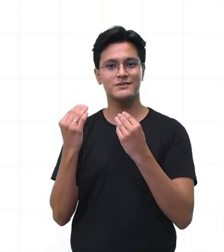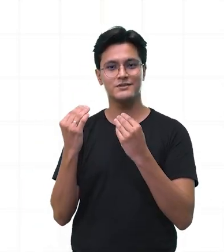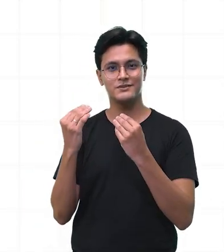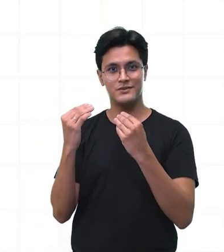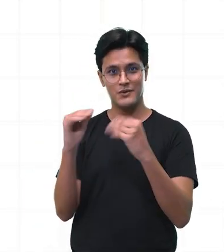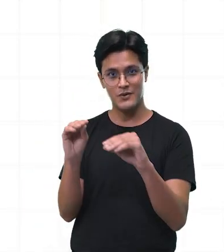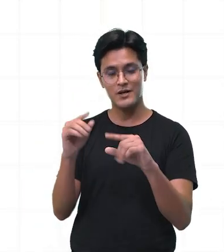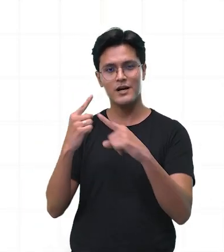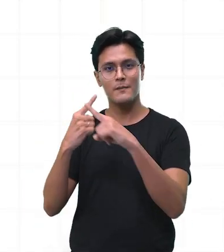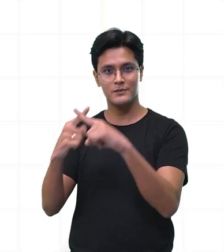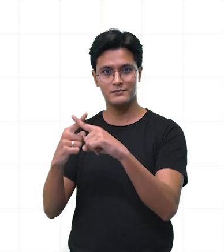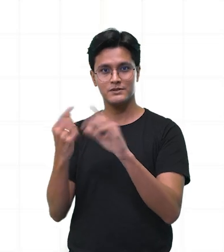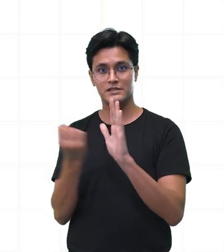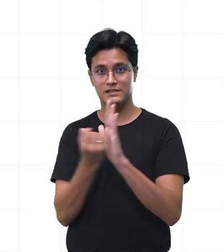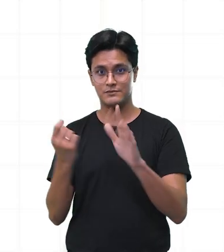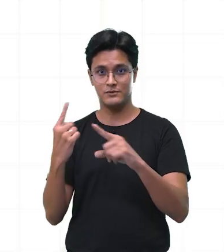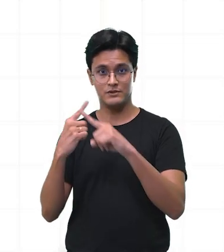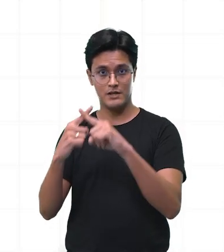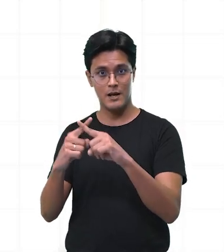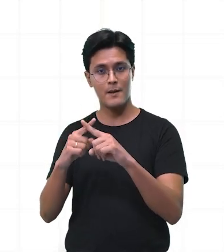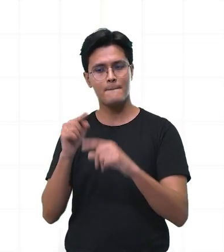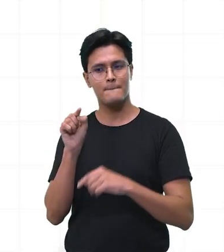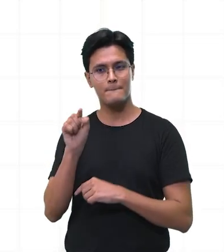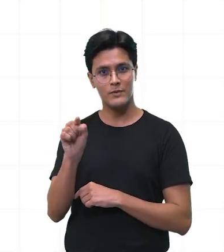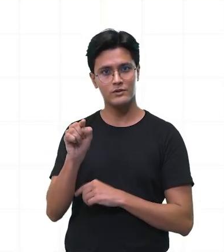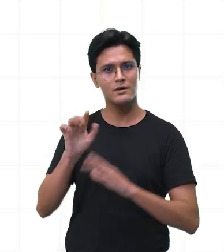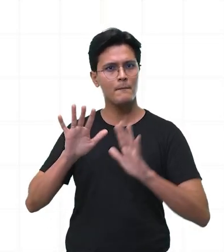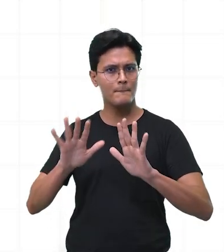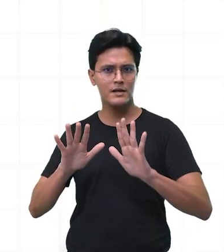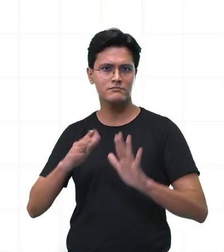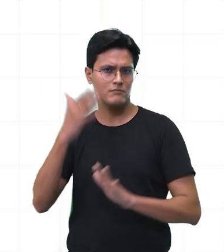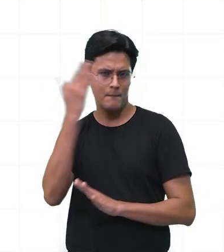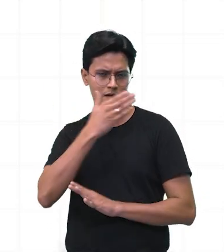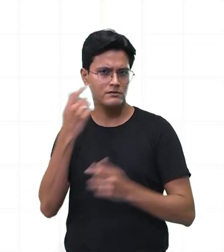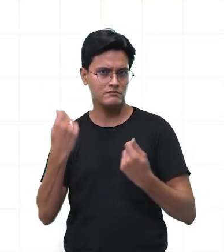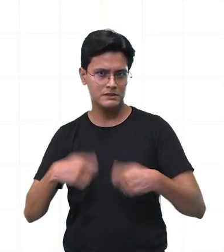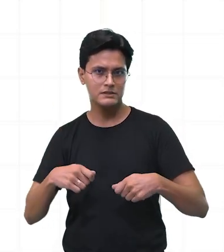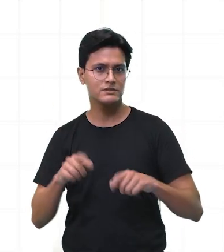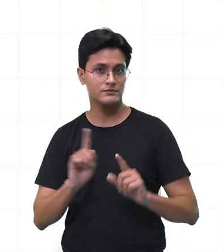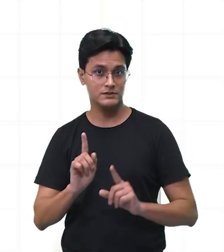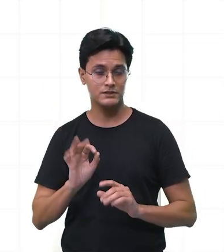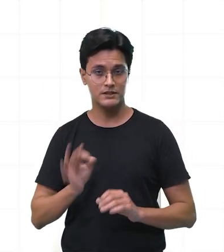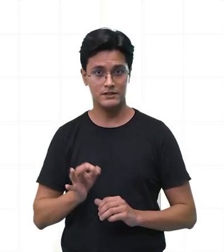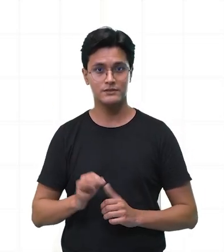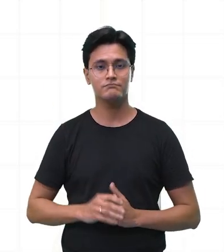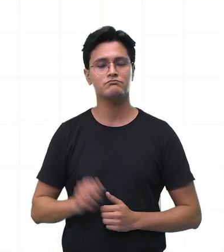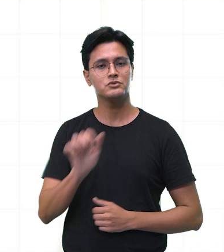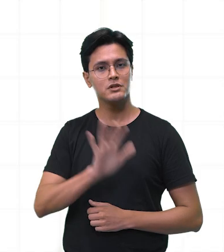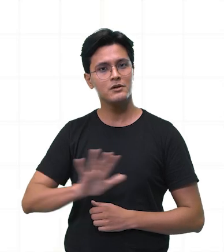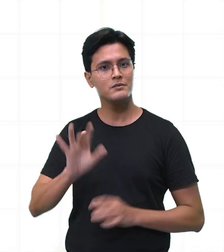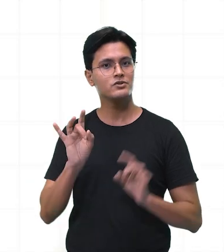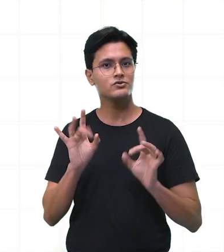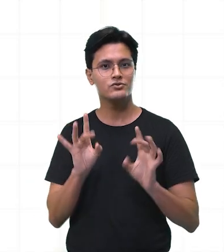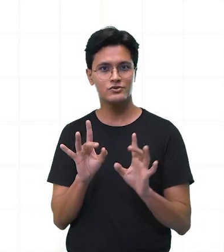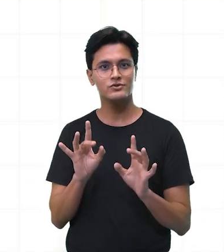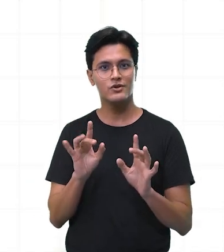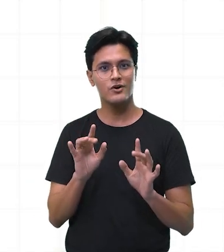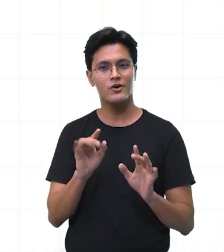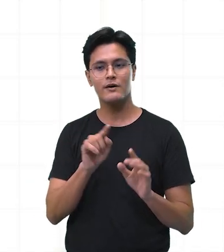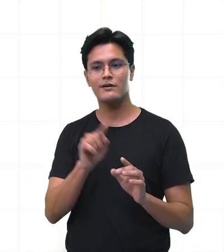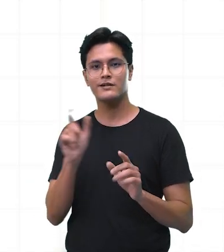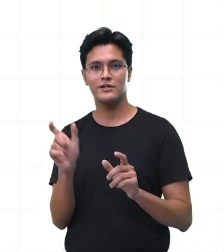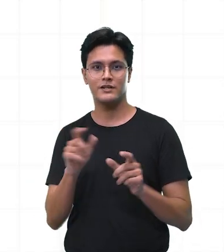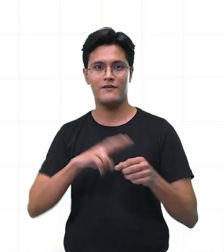de multiplicação, mas esse pontinho não precisa aparecer, tá certo? Geralmente ele está só assim, ó, ao lado